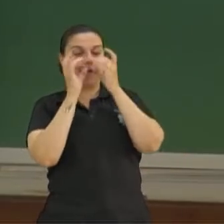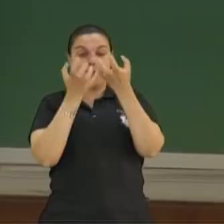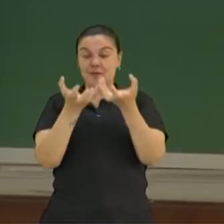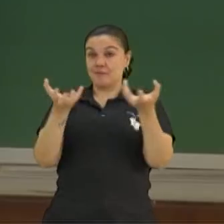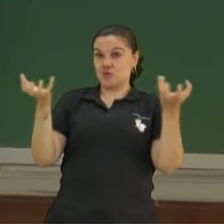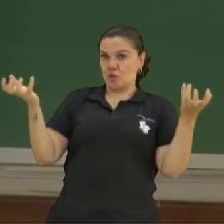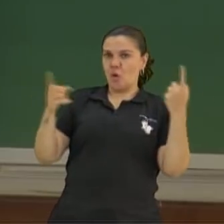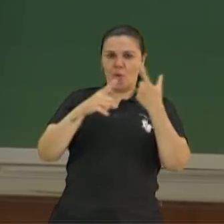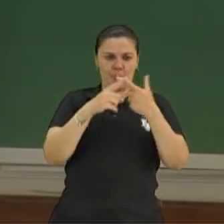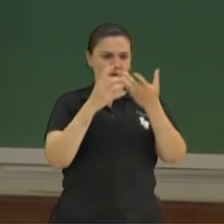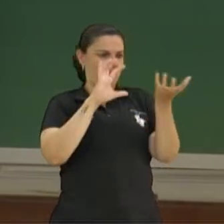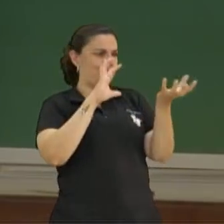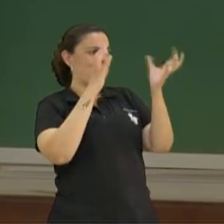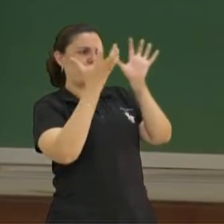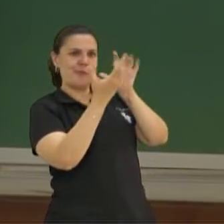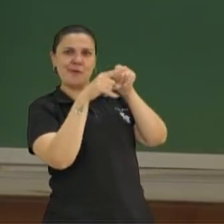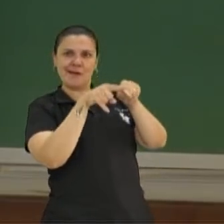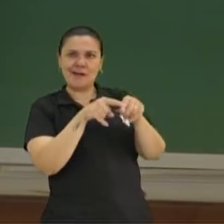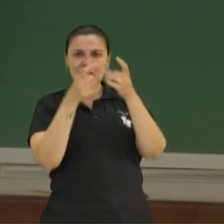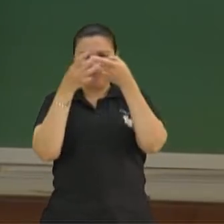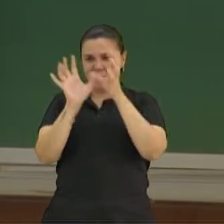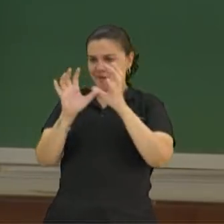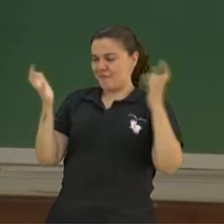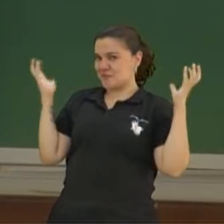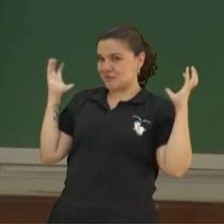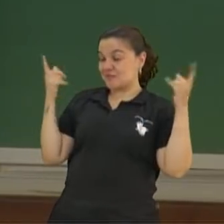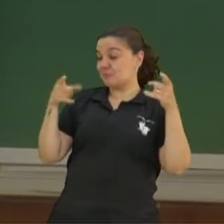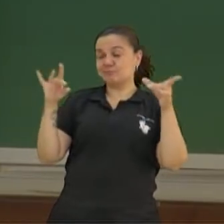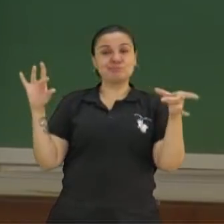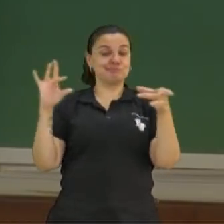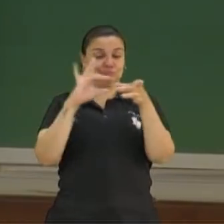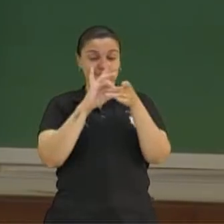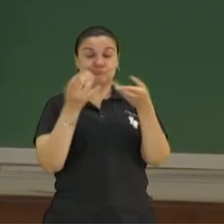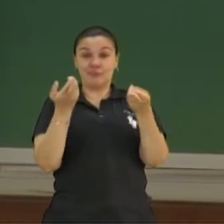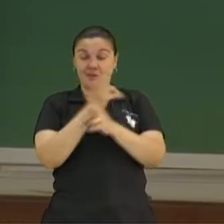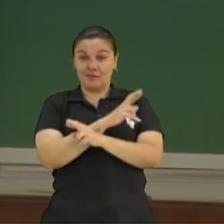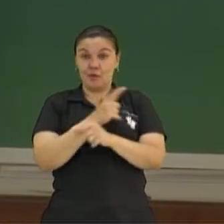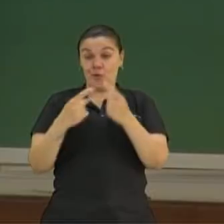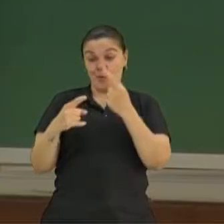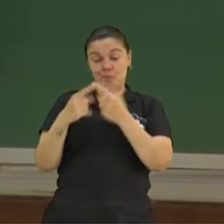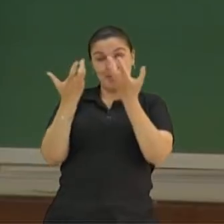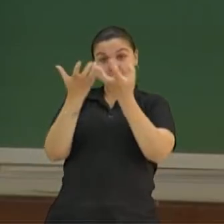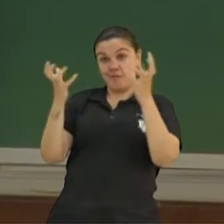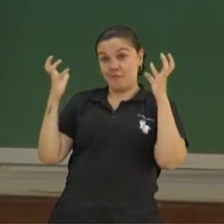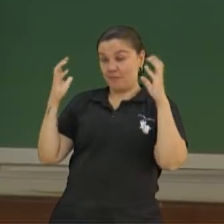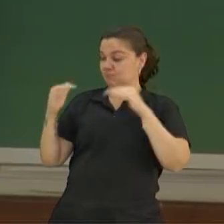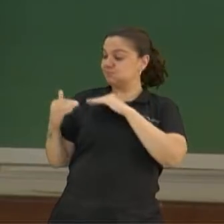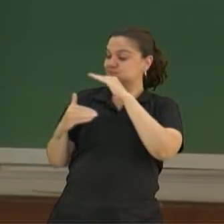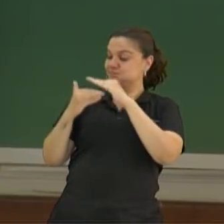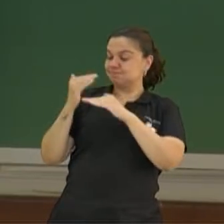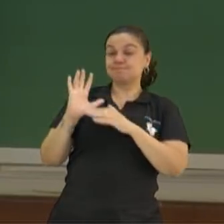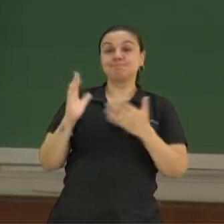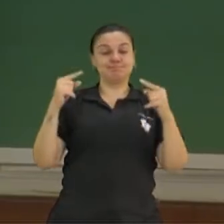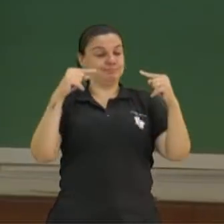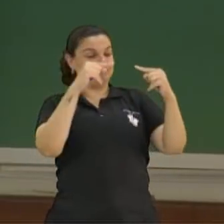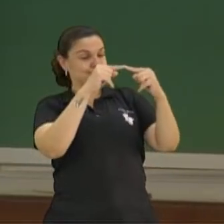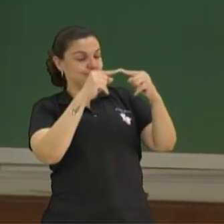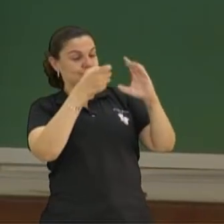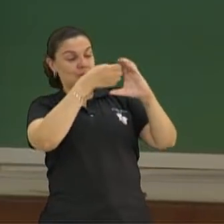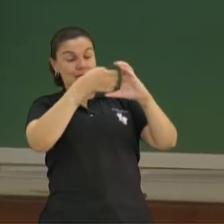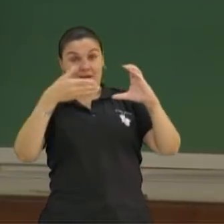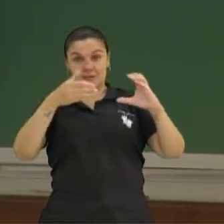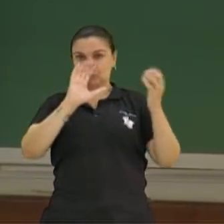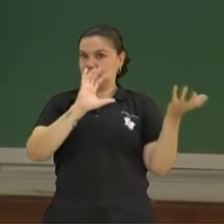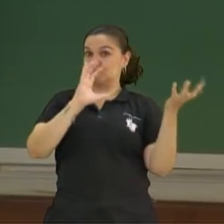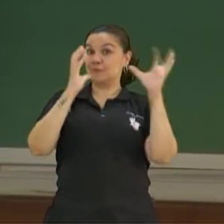o clima e a vegetação estão diretamente relacionados, pois a vegetação se desenvolve de acordo com as